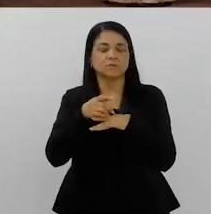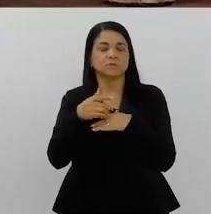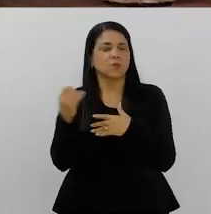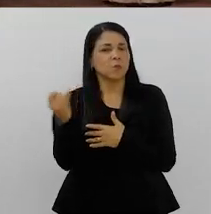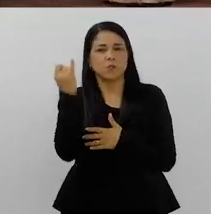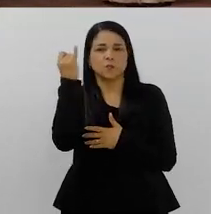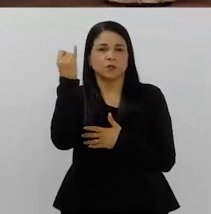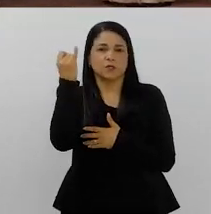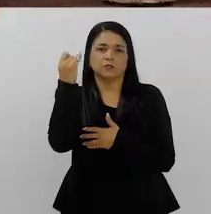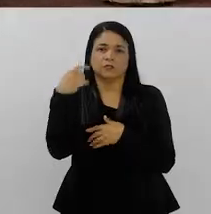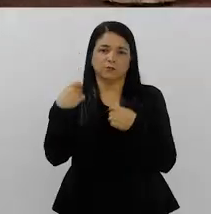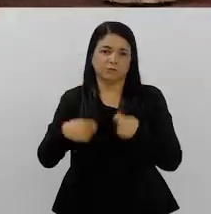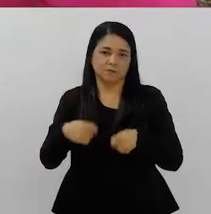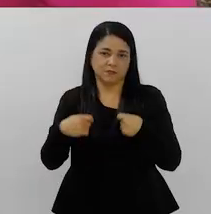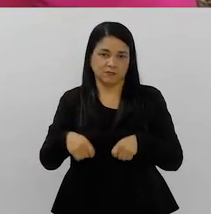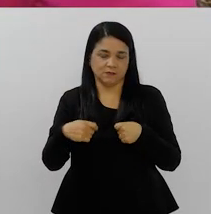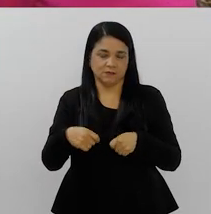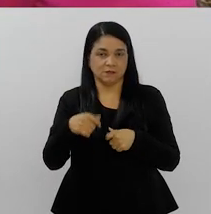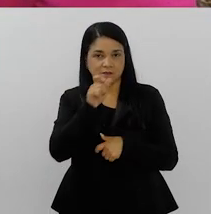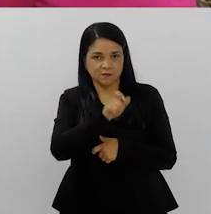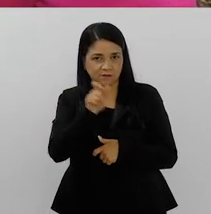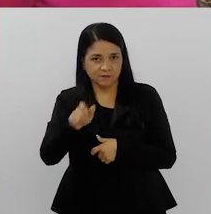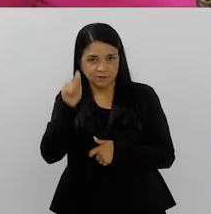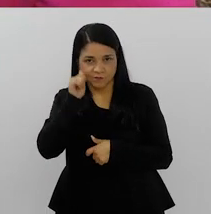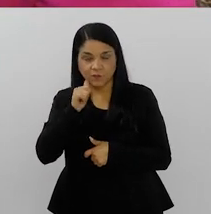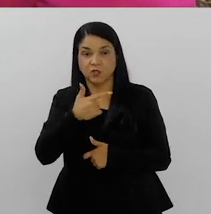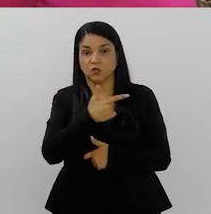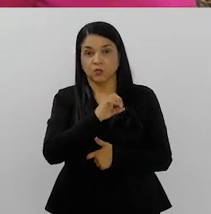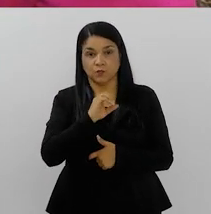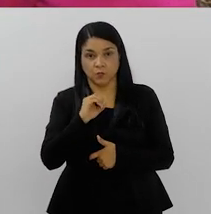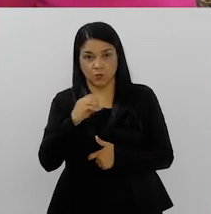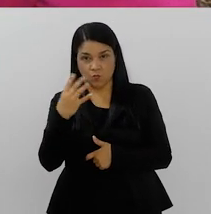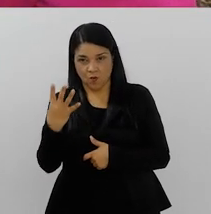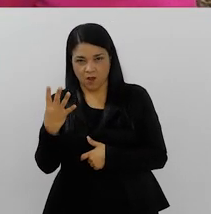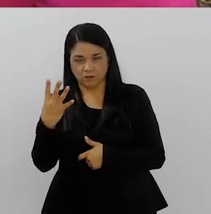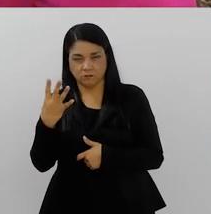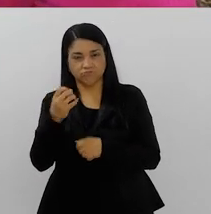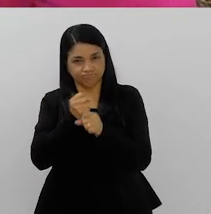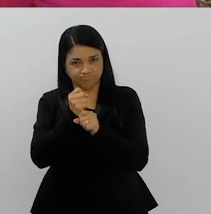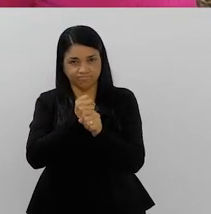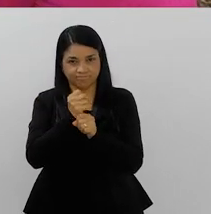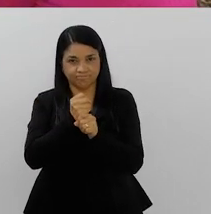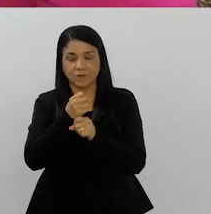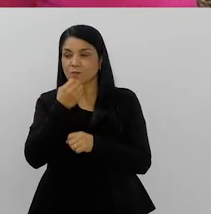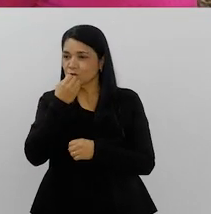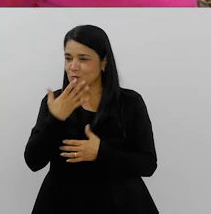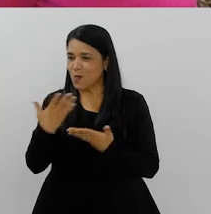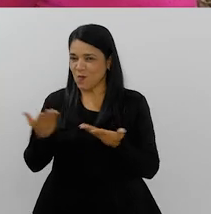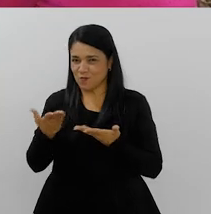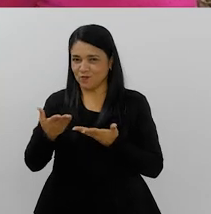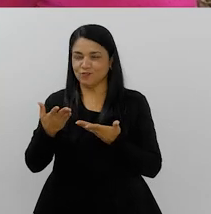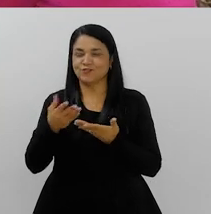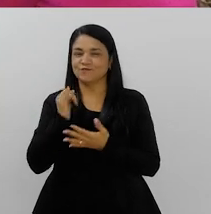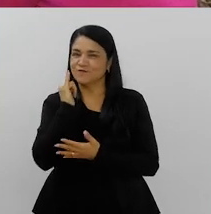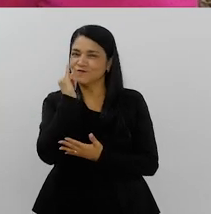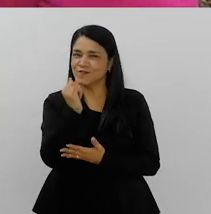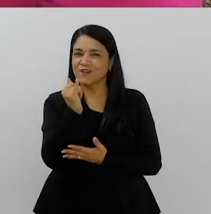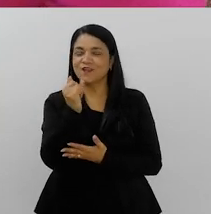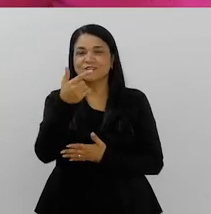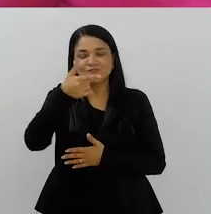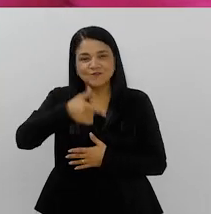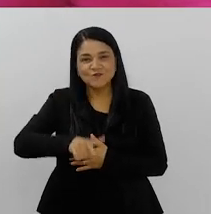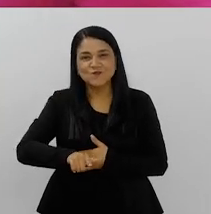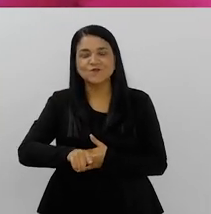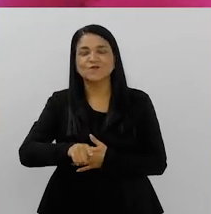necessária para nós mulheres 2004 né É É muito bom est aqui com vocês para falar sobre